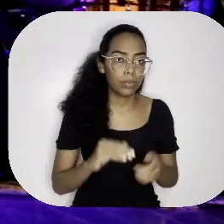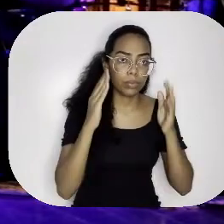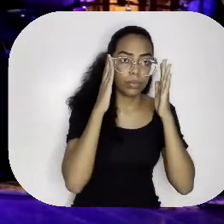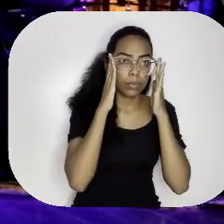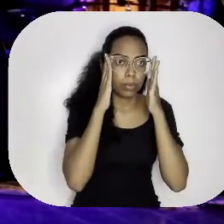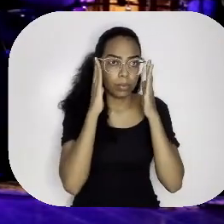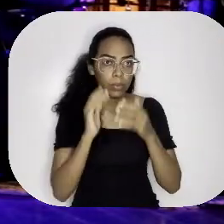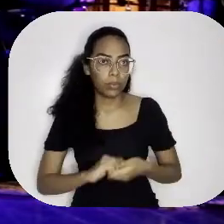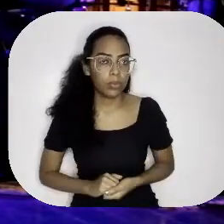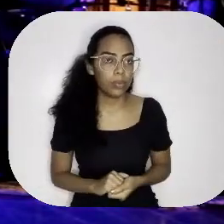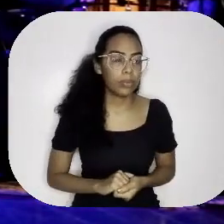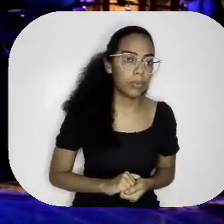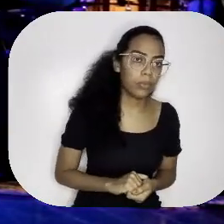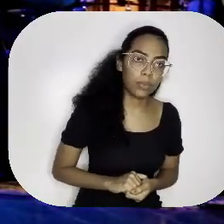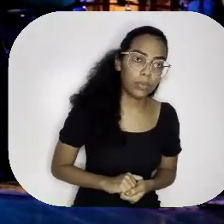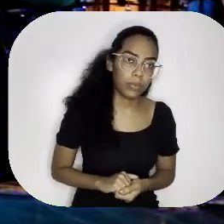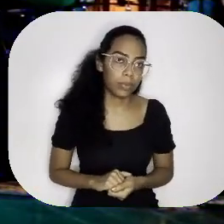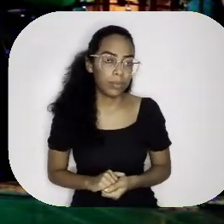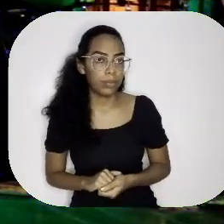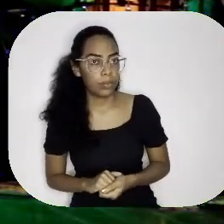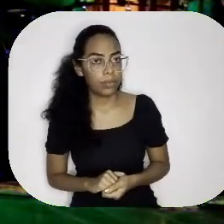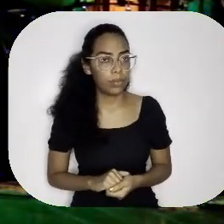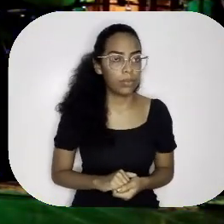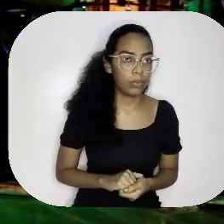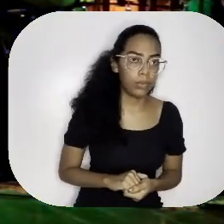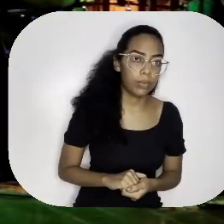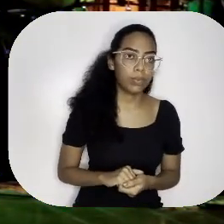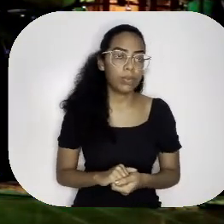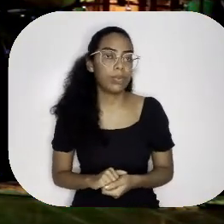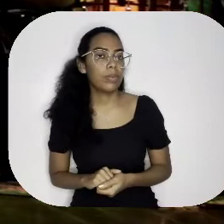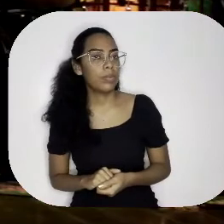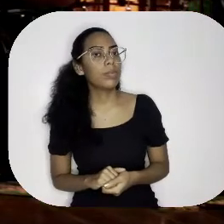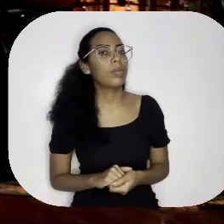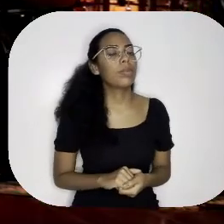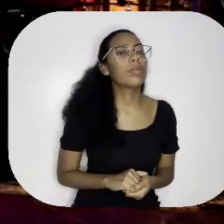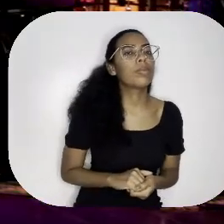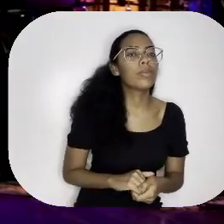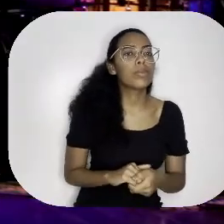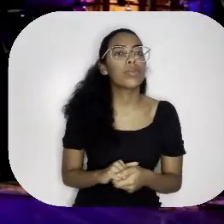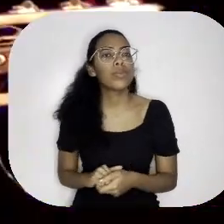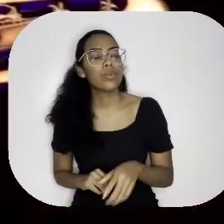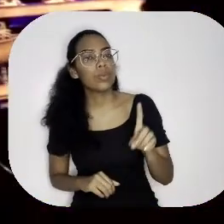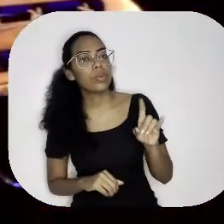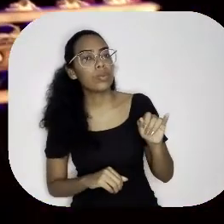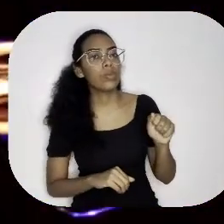mar. Odoiá, Janaína, vai! Odoiá, Janaína, bora,